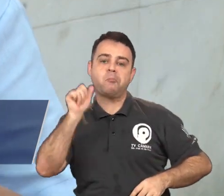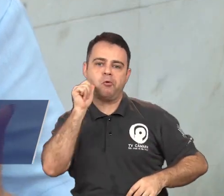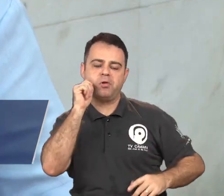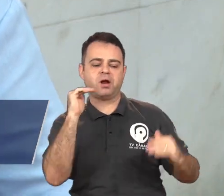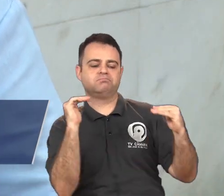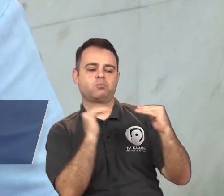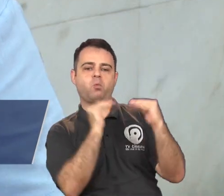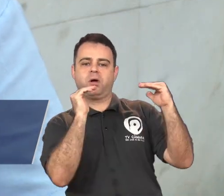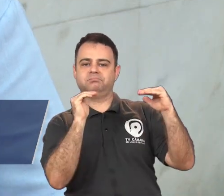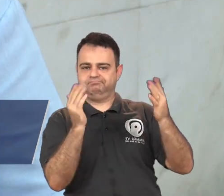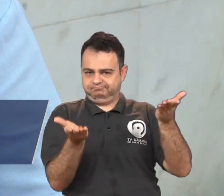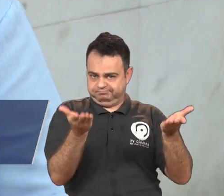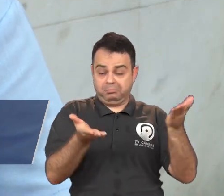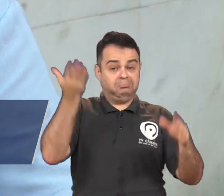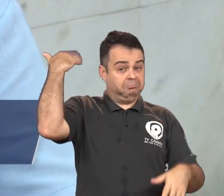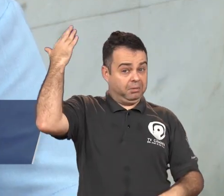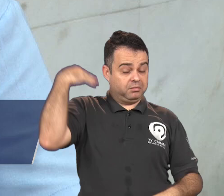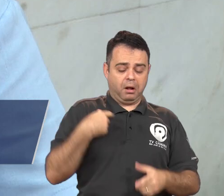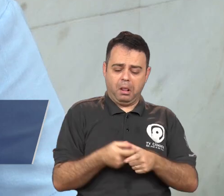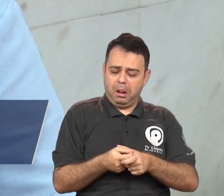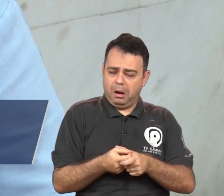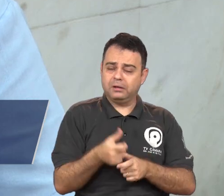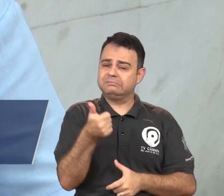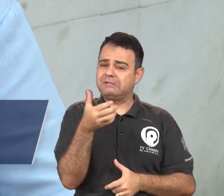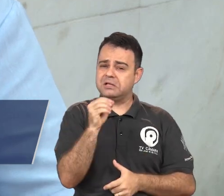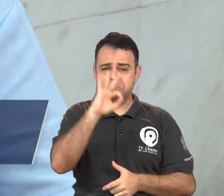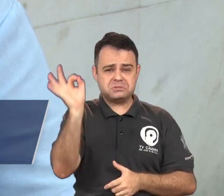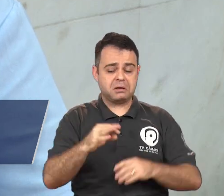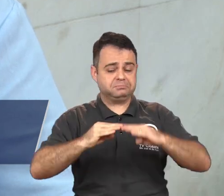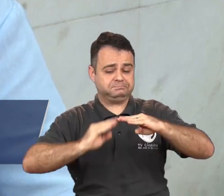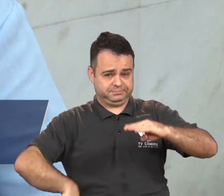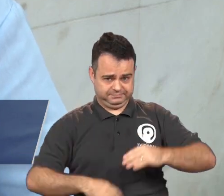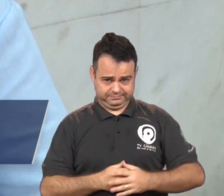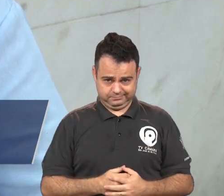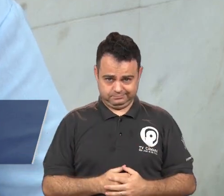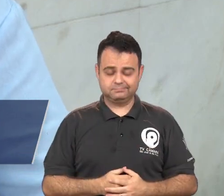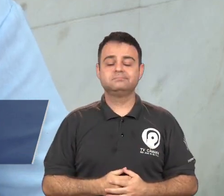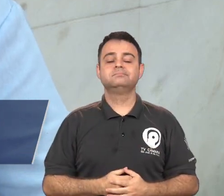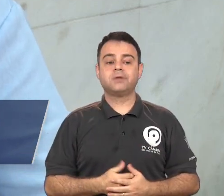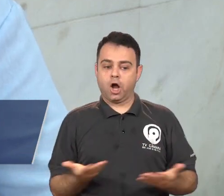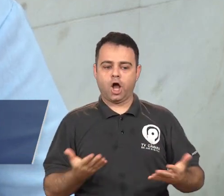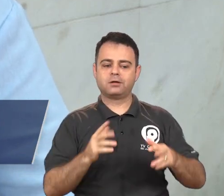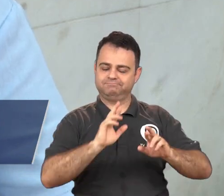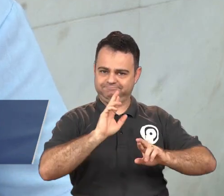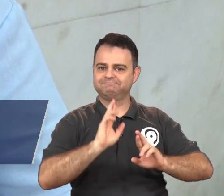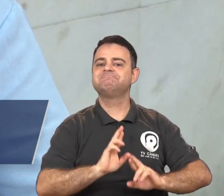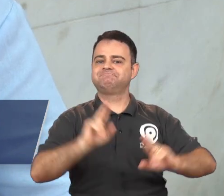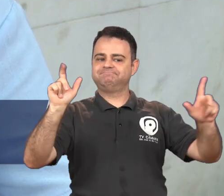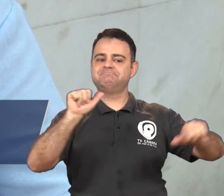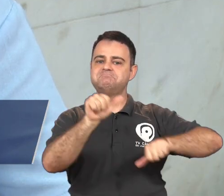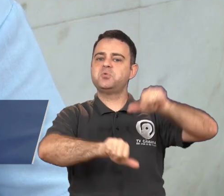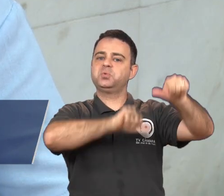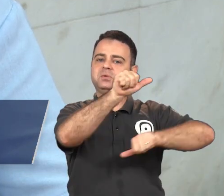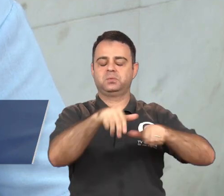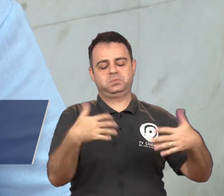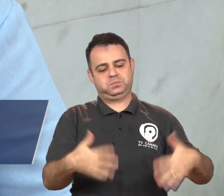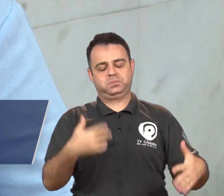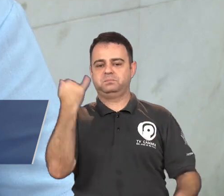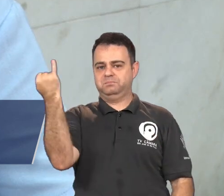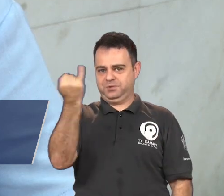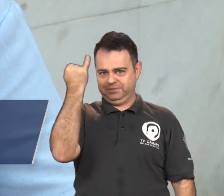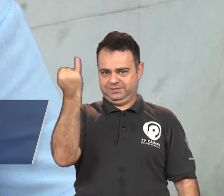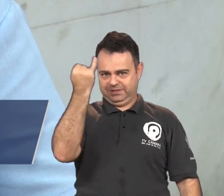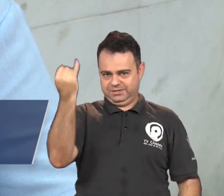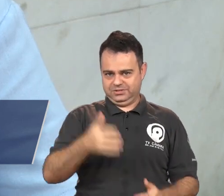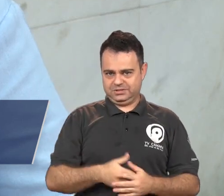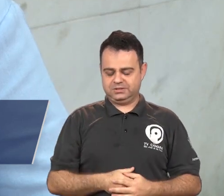a gente era nem 10%, né? Então, isso é muito importante. E